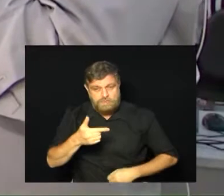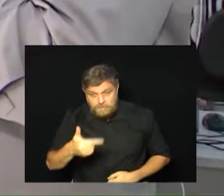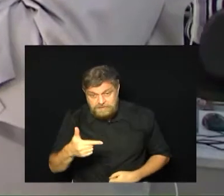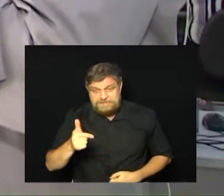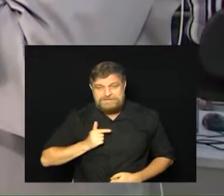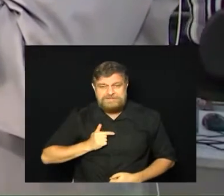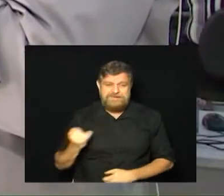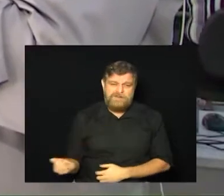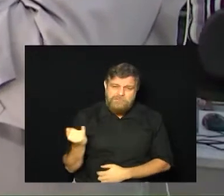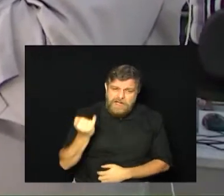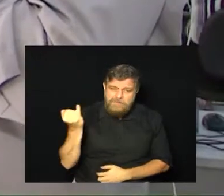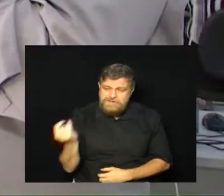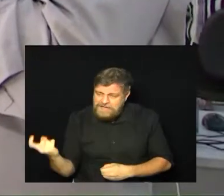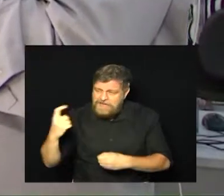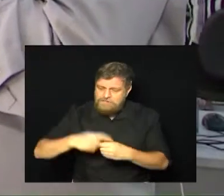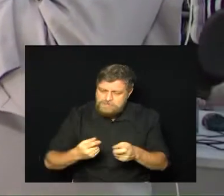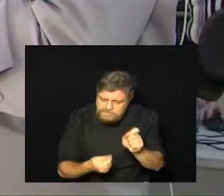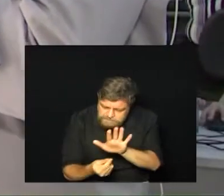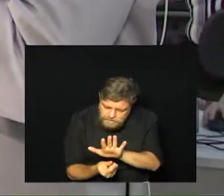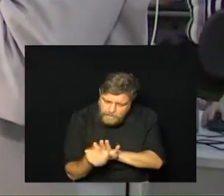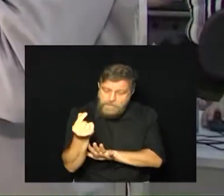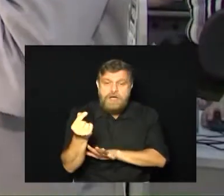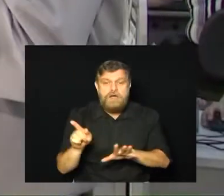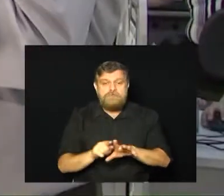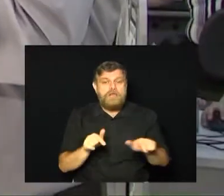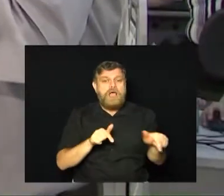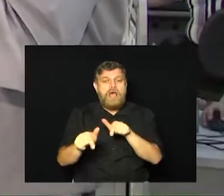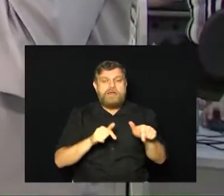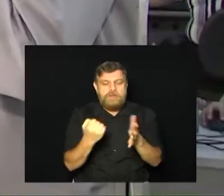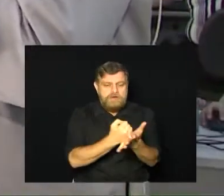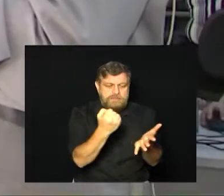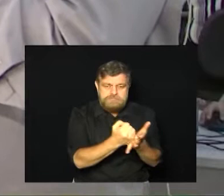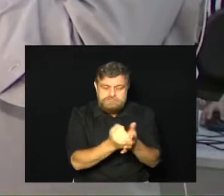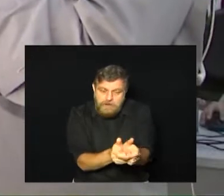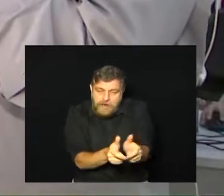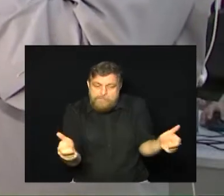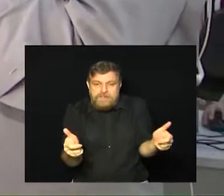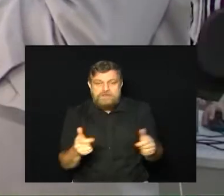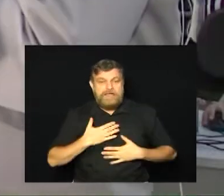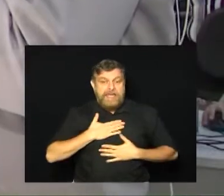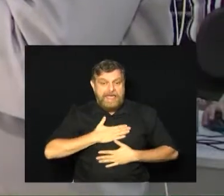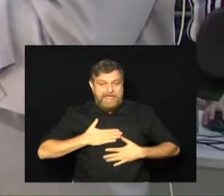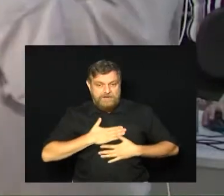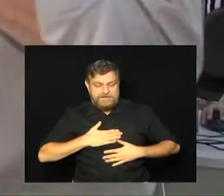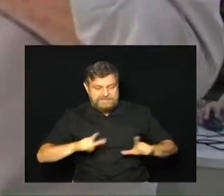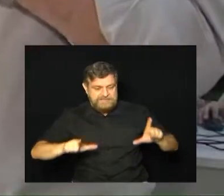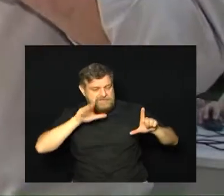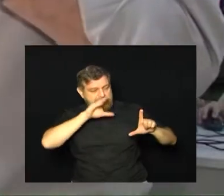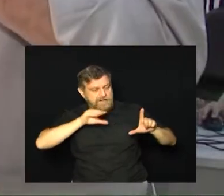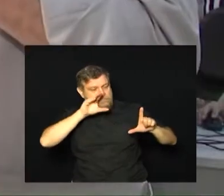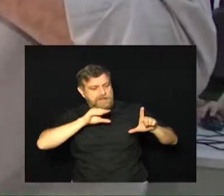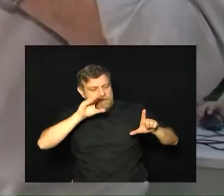muito importante, retomada de emprego, enfim. Muito obrigado, é sempre um prazer atendê-los.